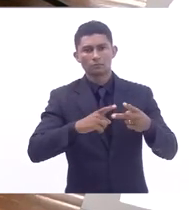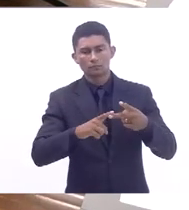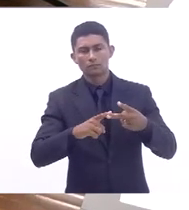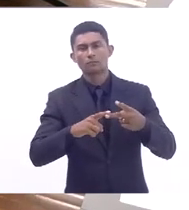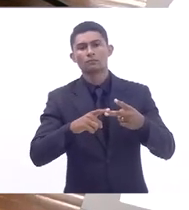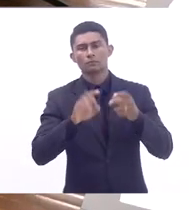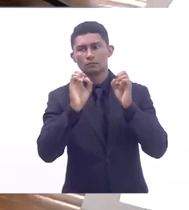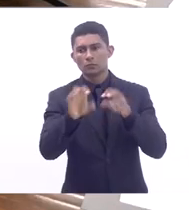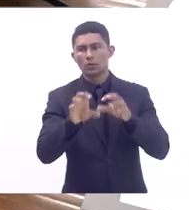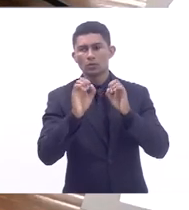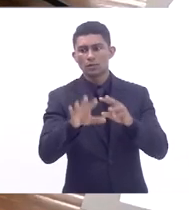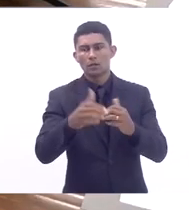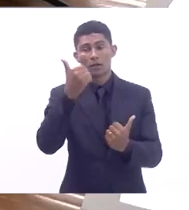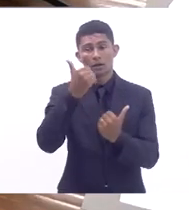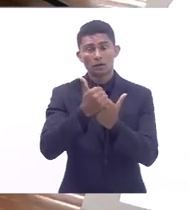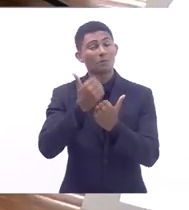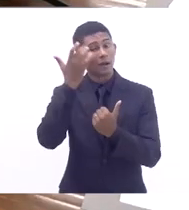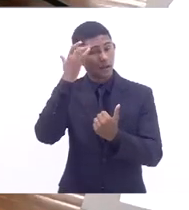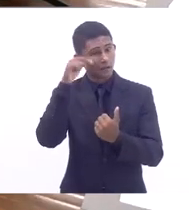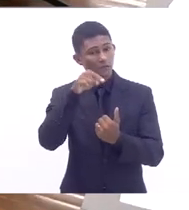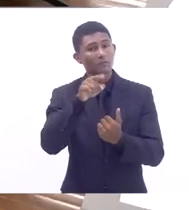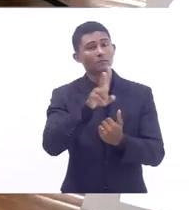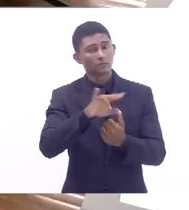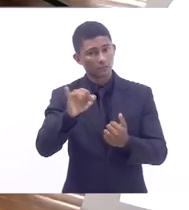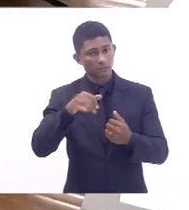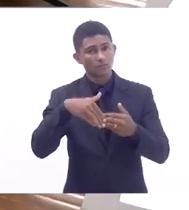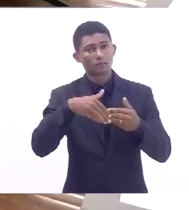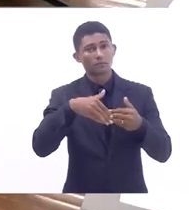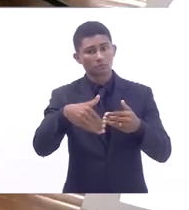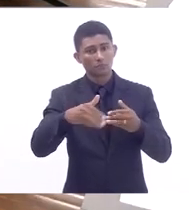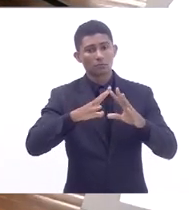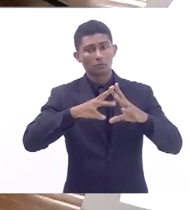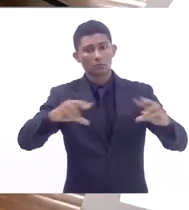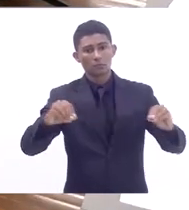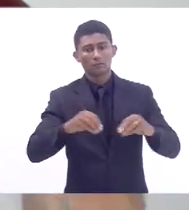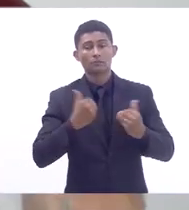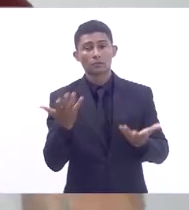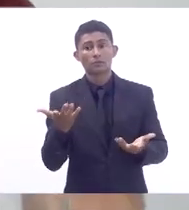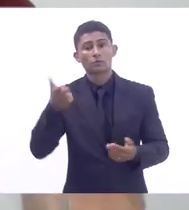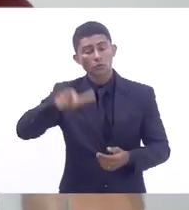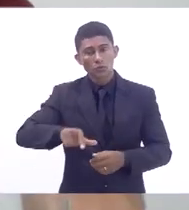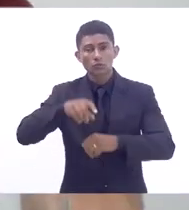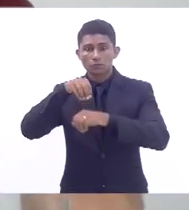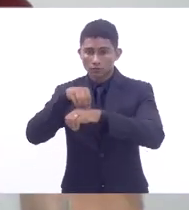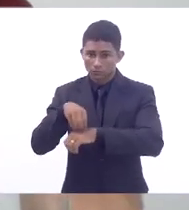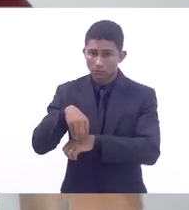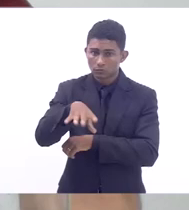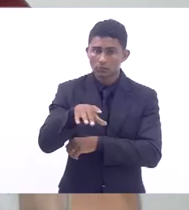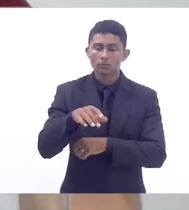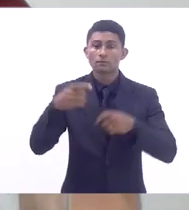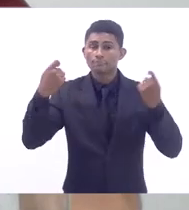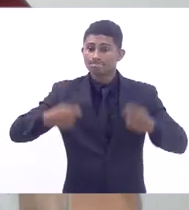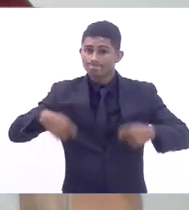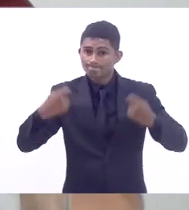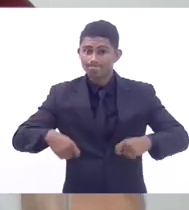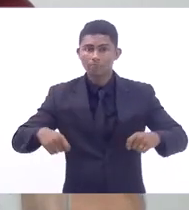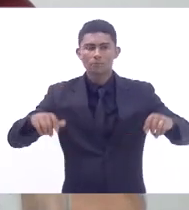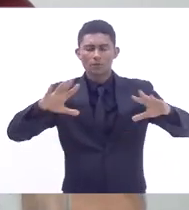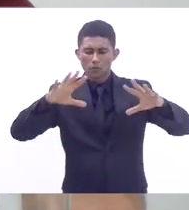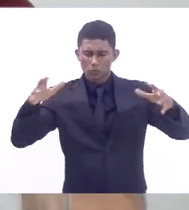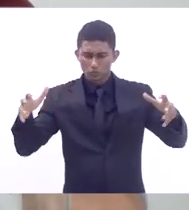com a grande chance de sair então eu possa aqui aquela sugestão de se fazer uma força-tarefa